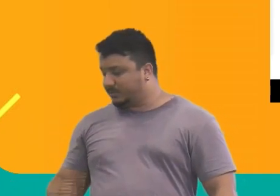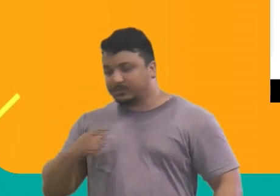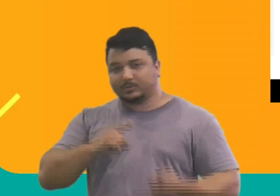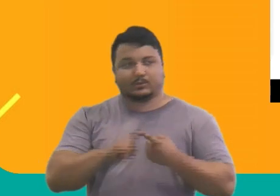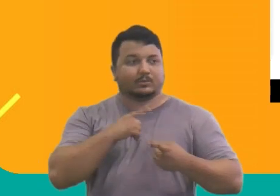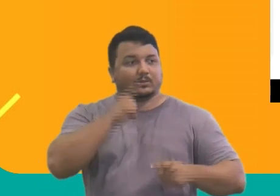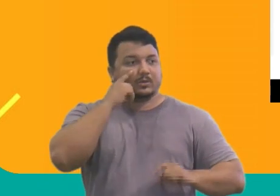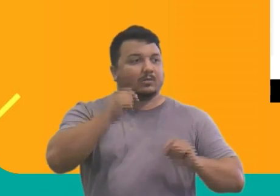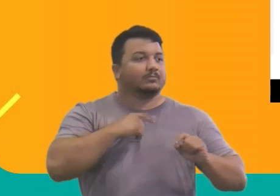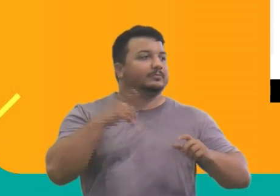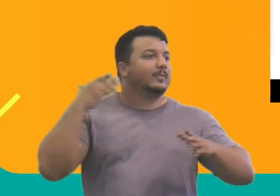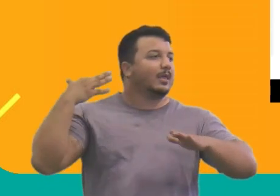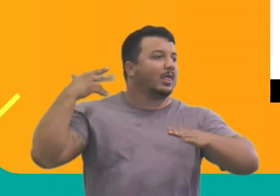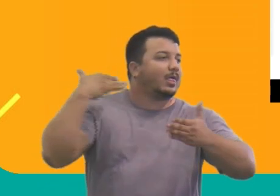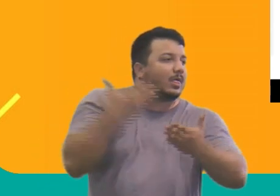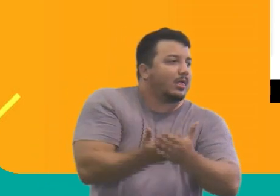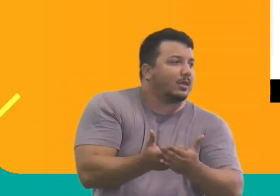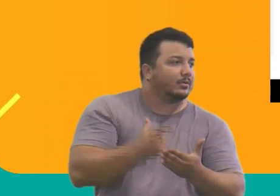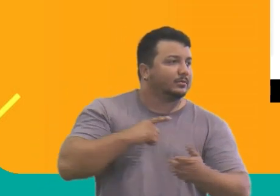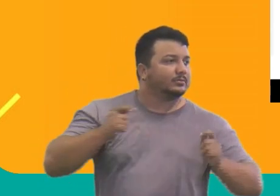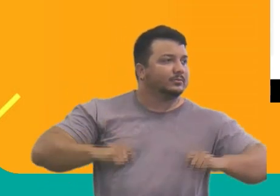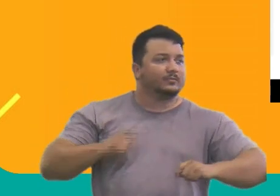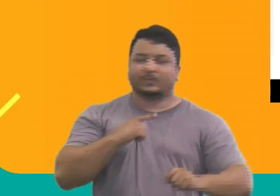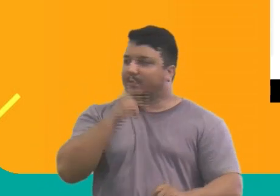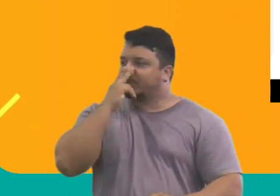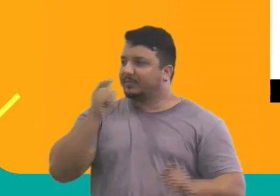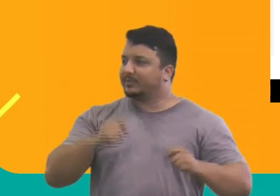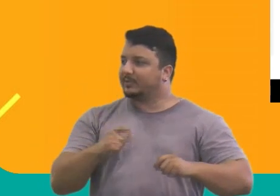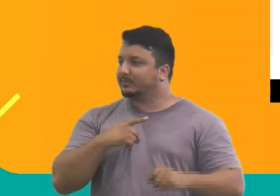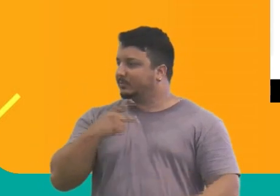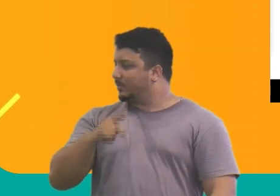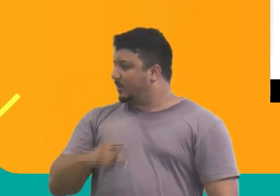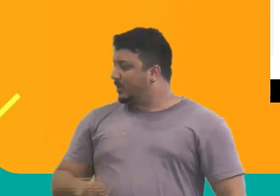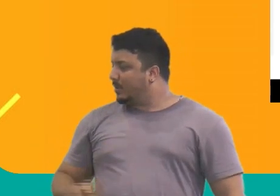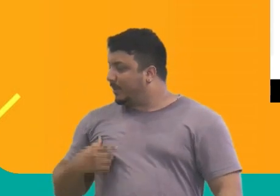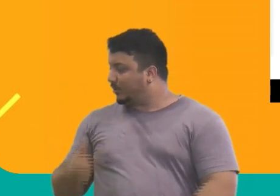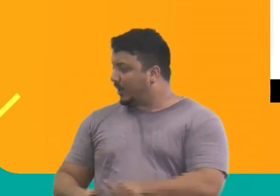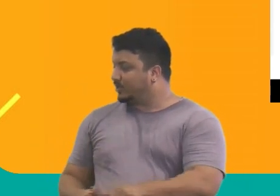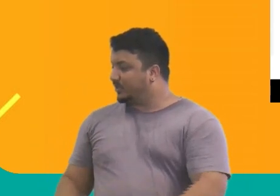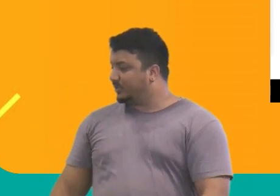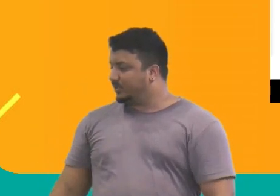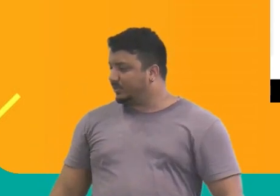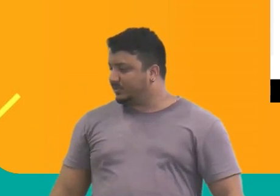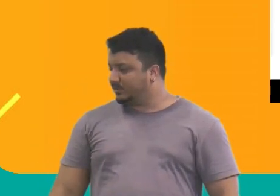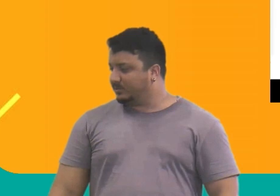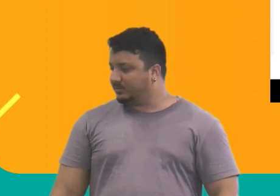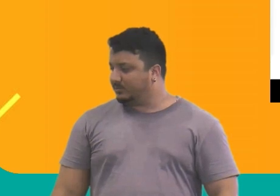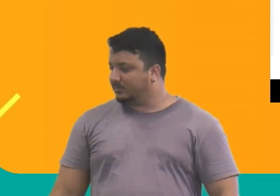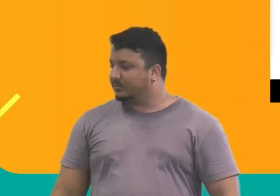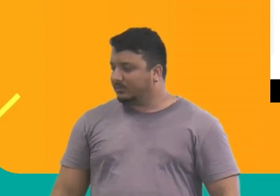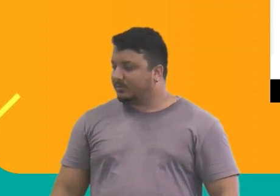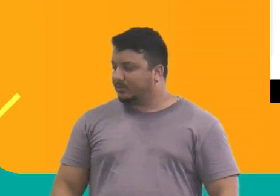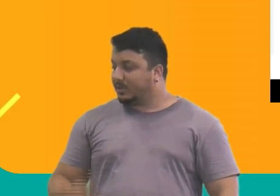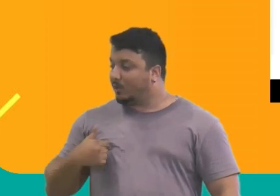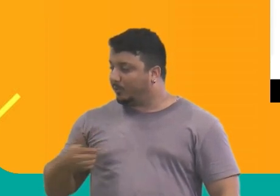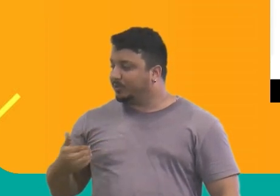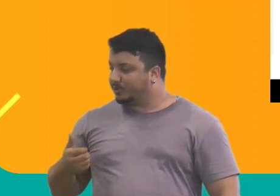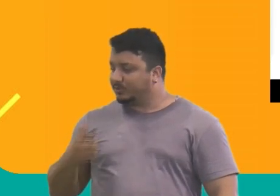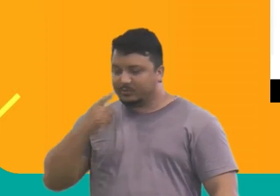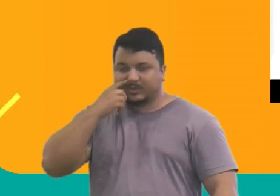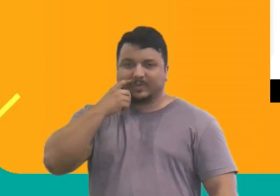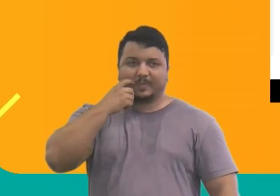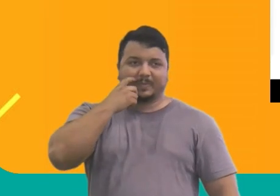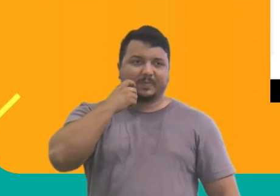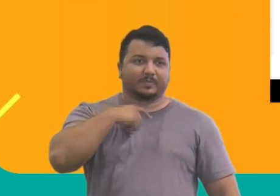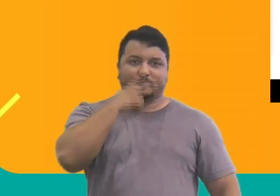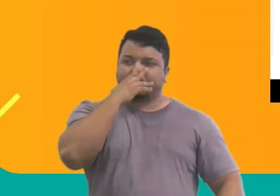arrastam lesões que poderiam ter sido tratadas na sua idade e que hoje já requer um tratamento, às vezes, muito